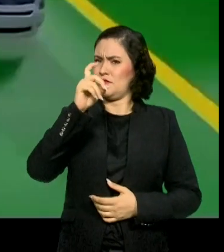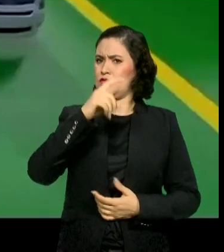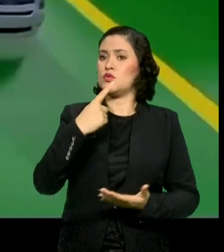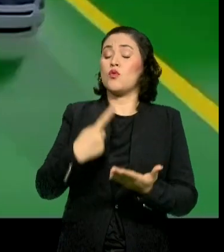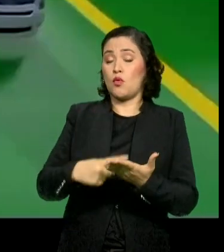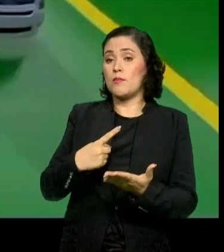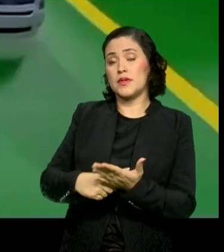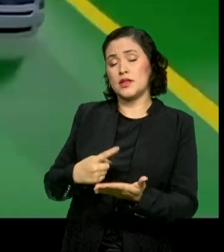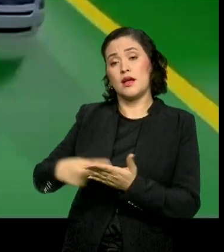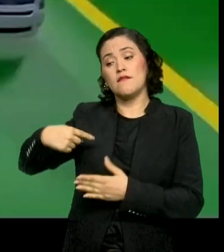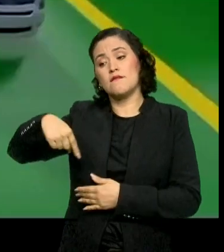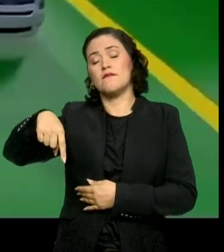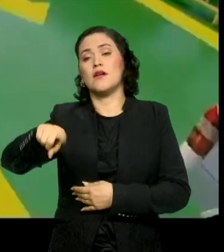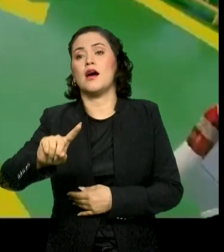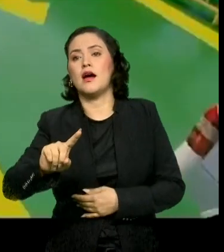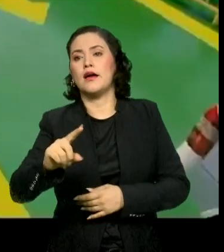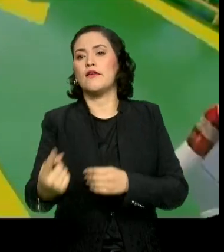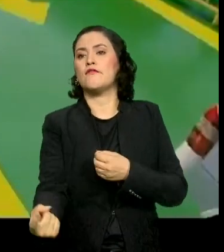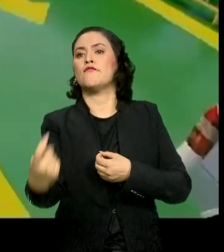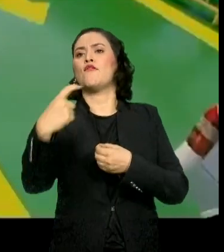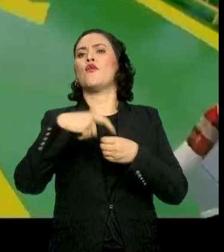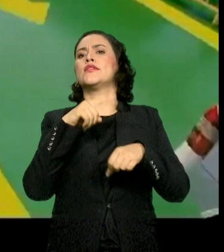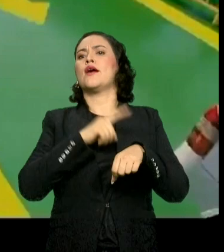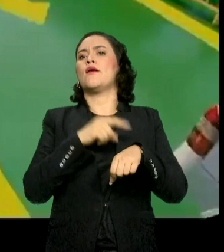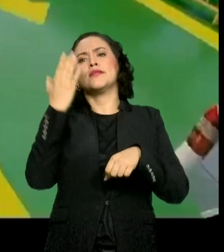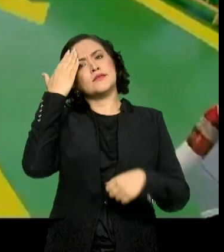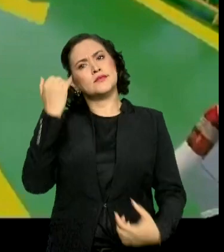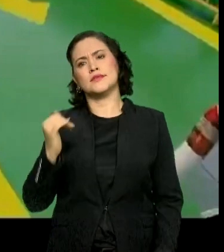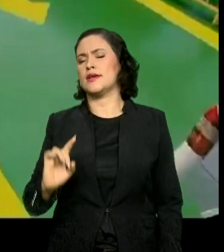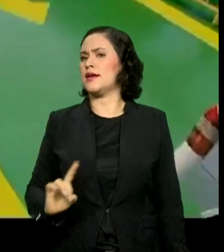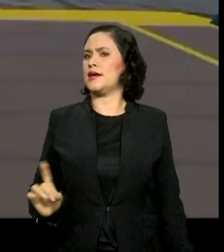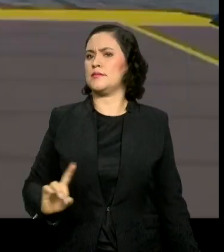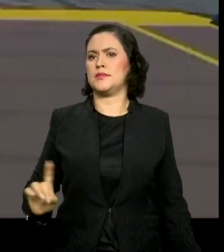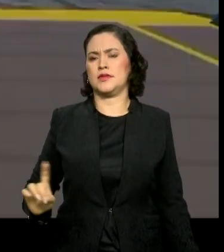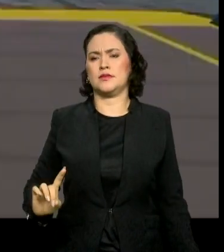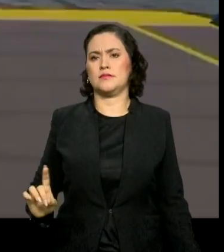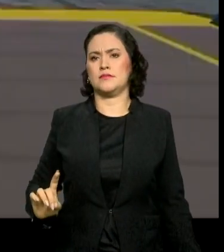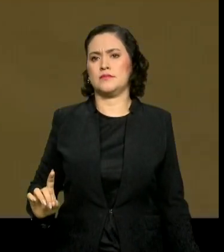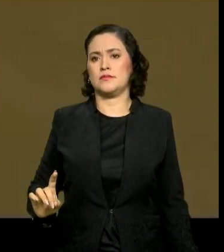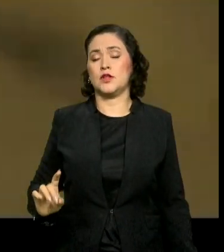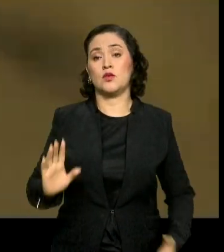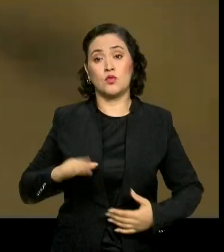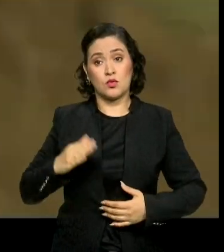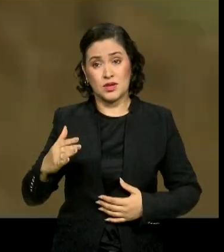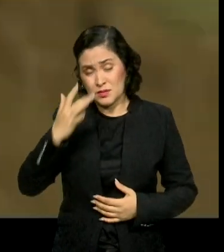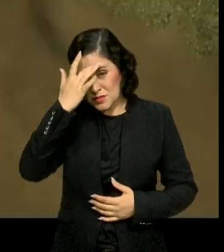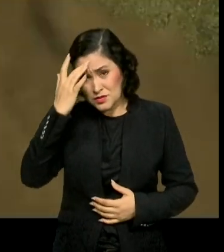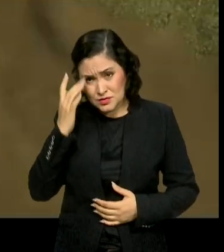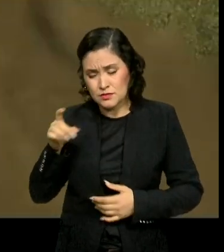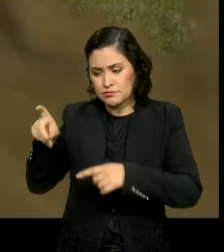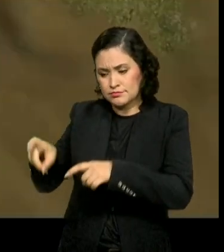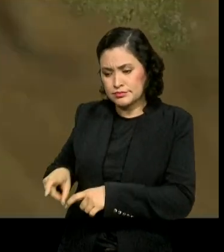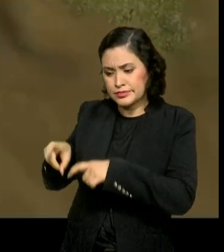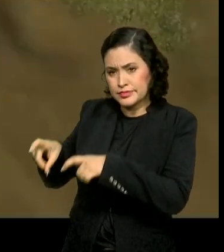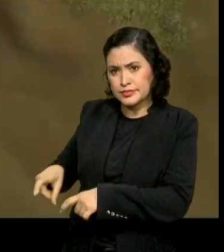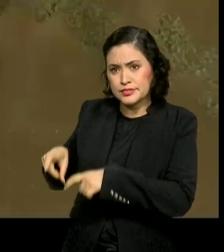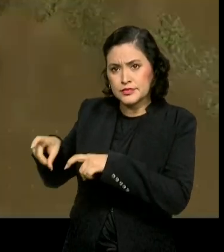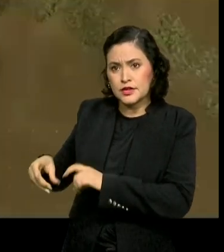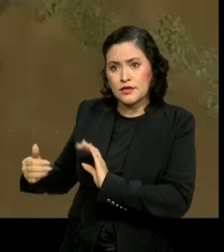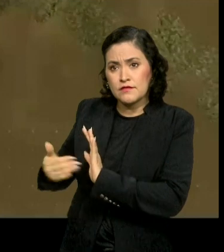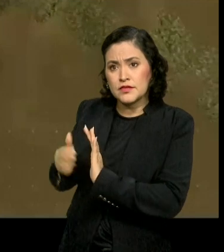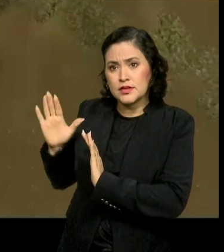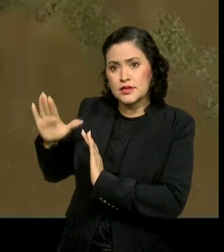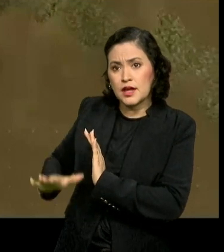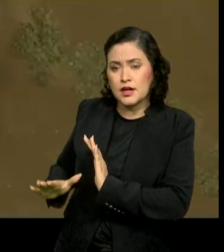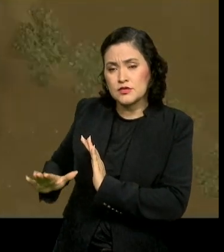quando o cidadão da Baixada precisa cuidar da sua roça no final da tarde, ao sair de madrugada para São Luís, ele não tem a certeza de